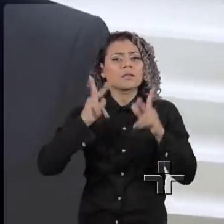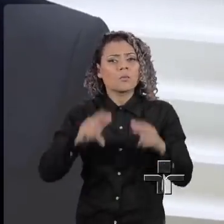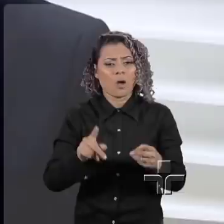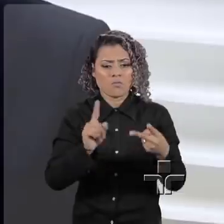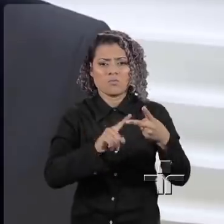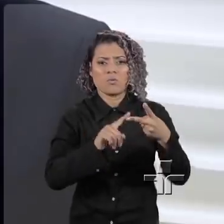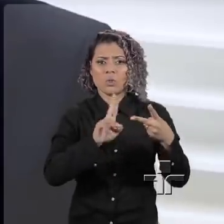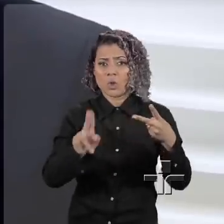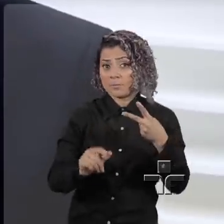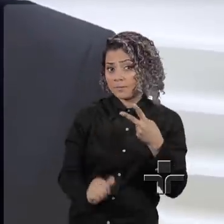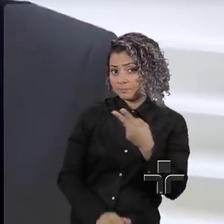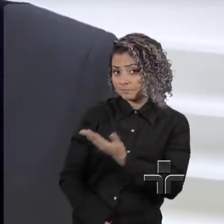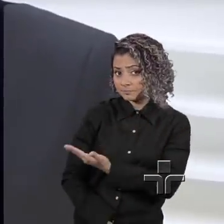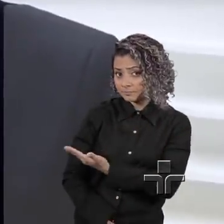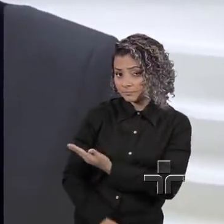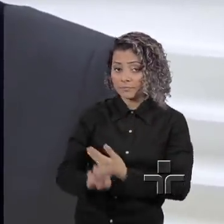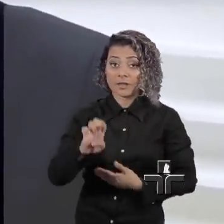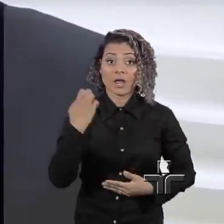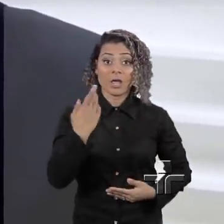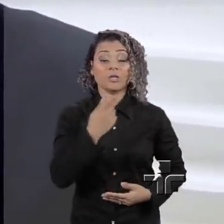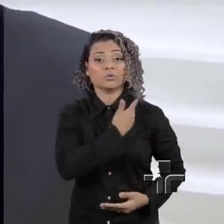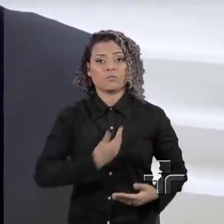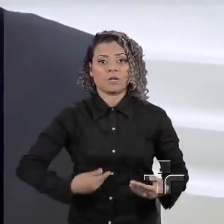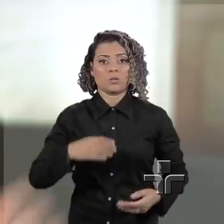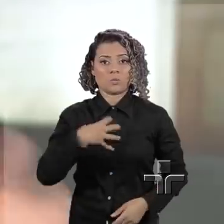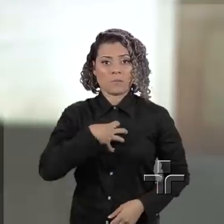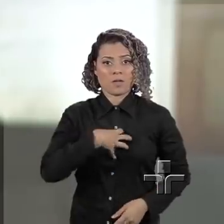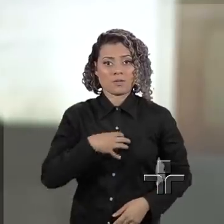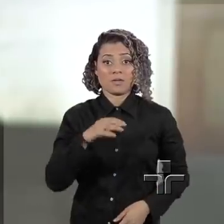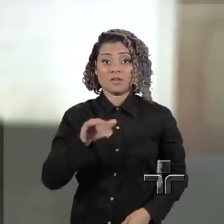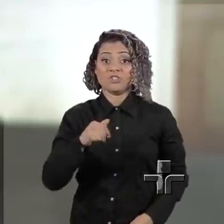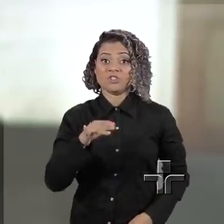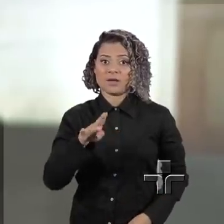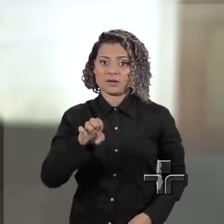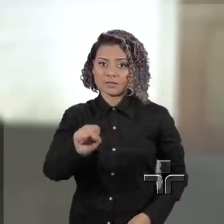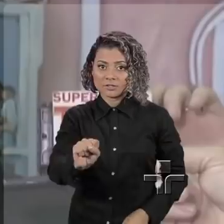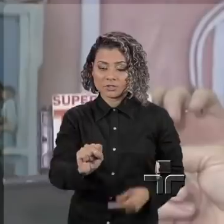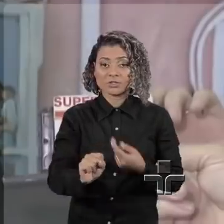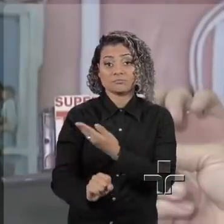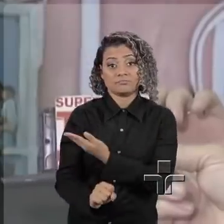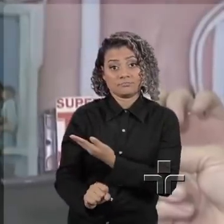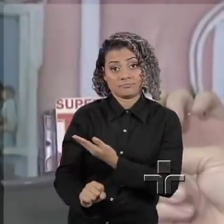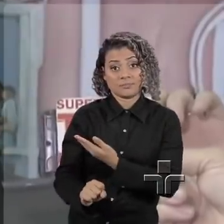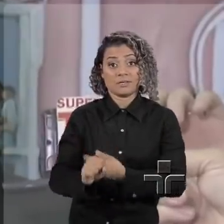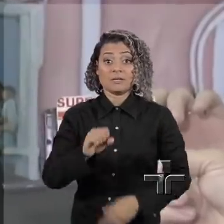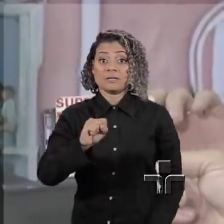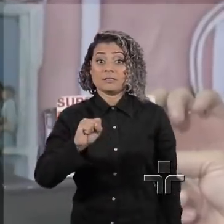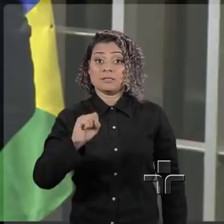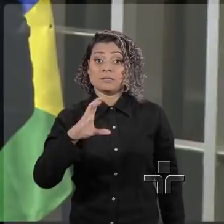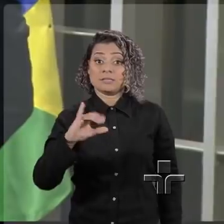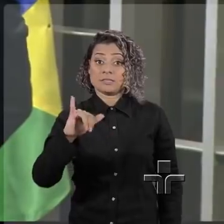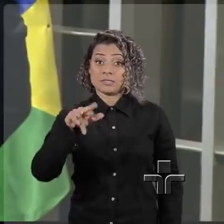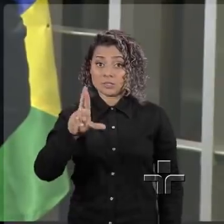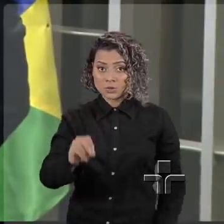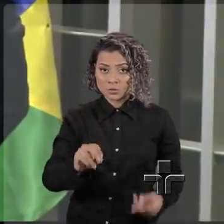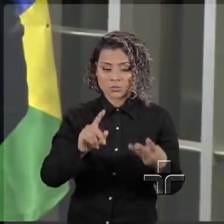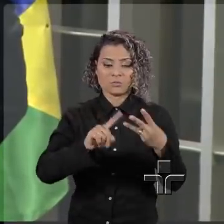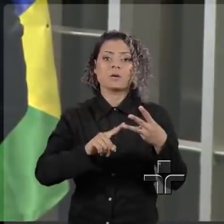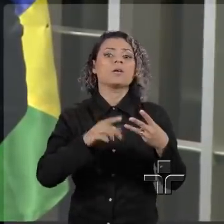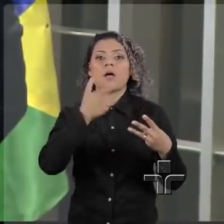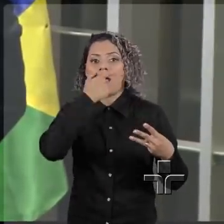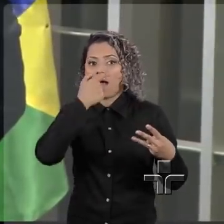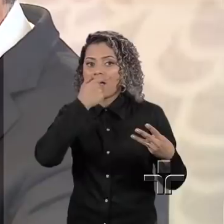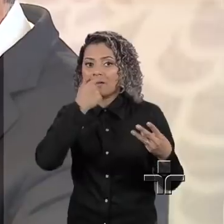constam nomes como o do ex-governador da Bahia, Jacques Wagner, o presidente do Partido Progressista, Ciro Nogueira, o senador